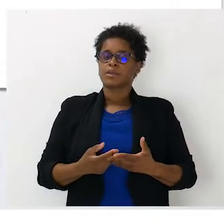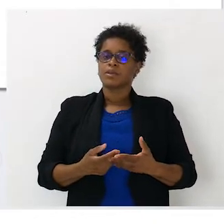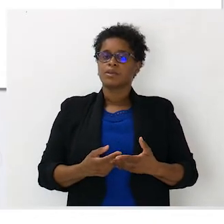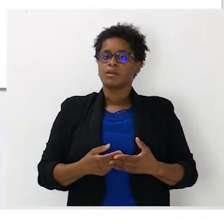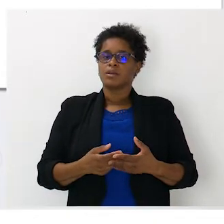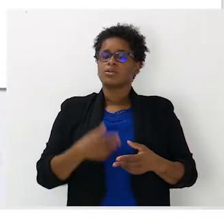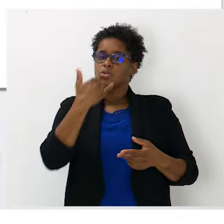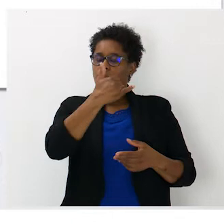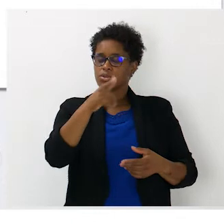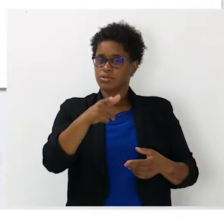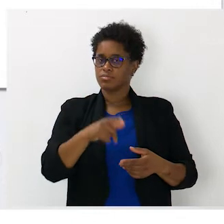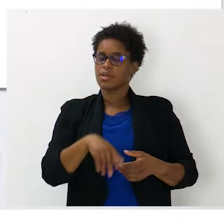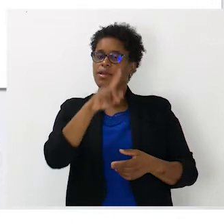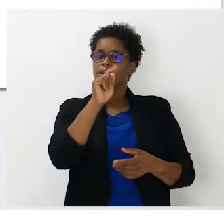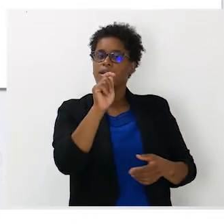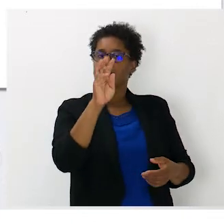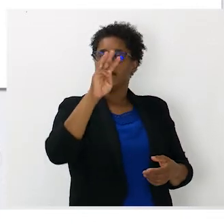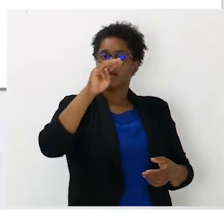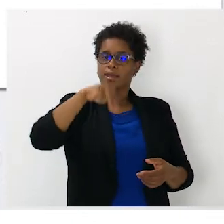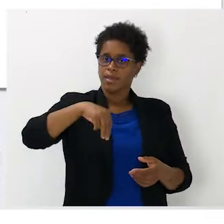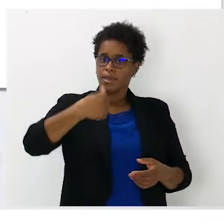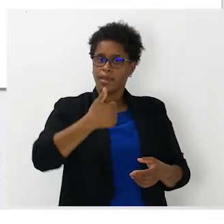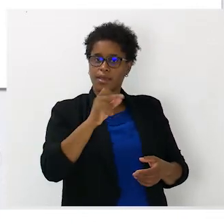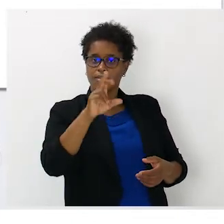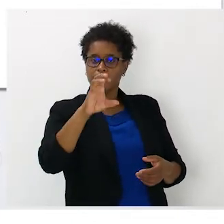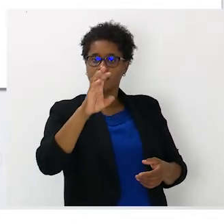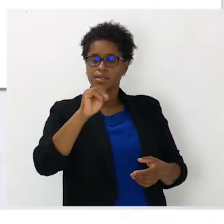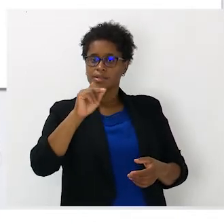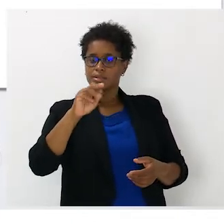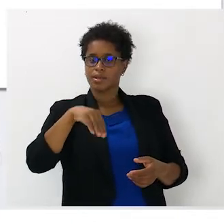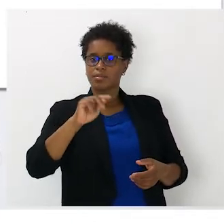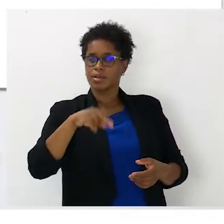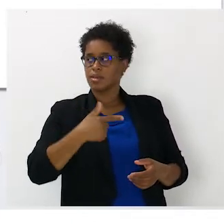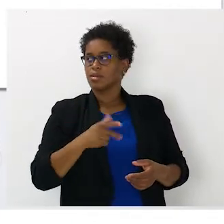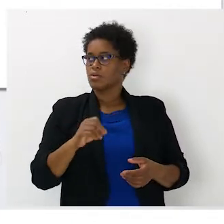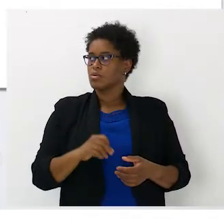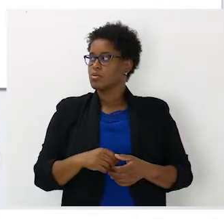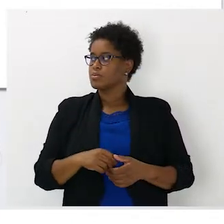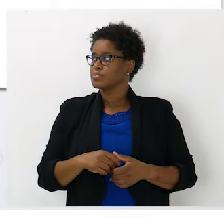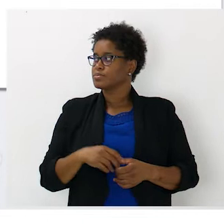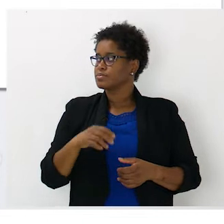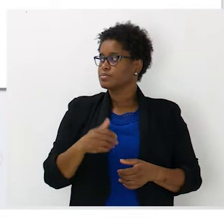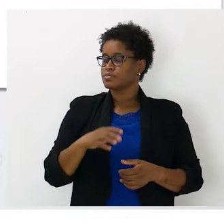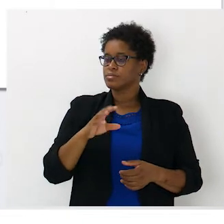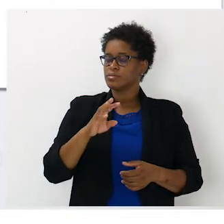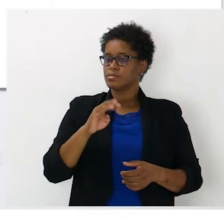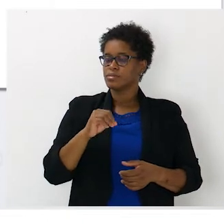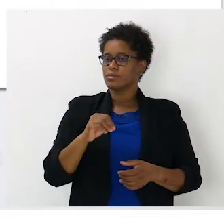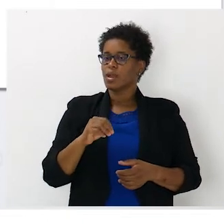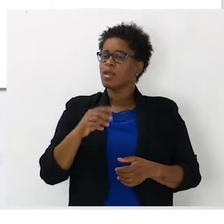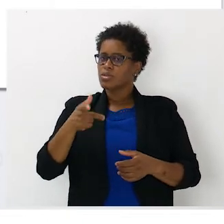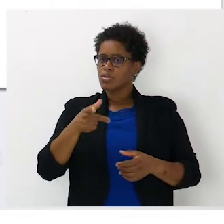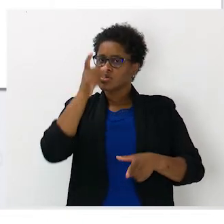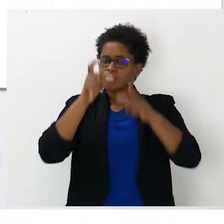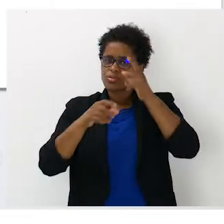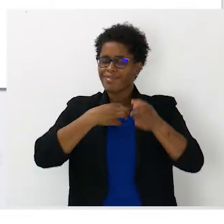diz assim, embalsamento. Os embalsamadores retiram o cérebro e os